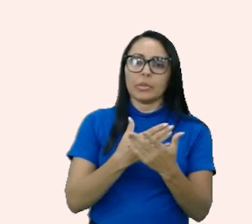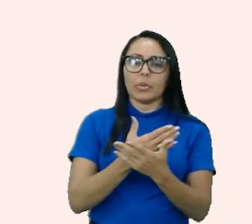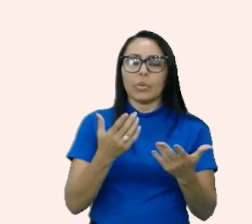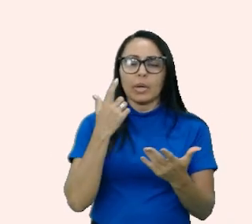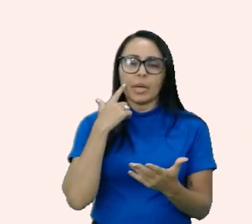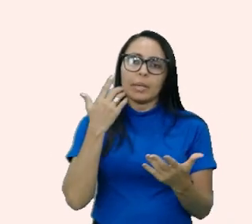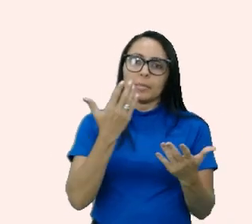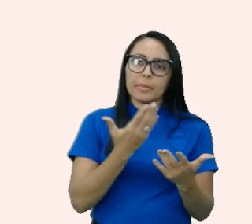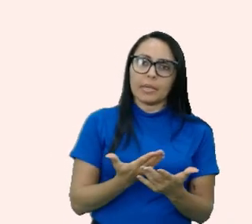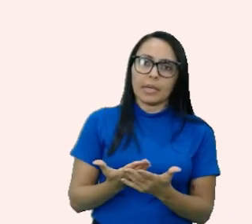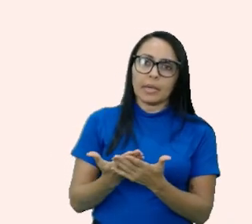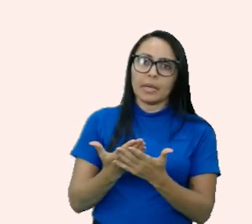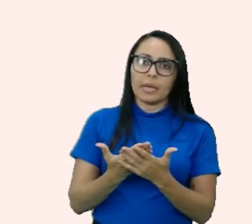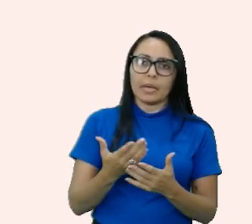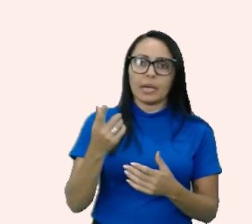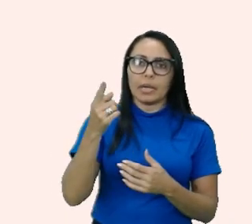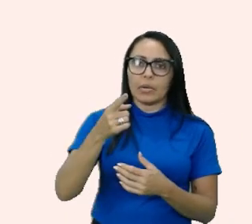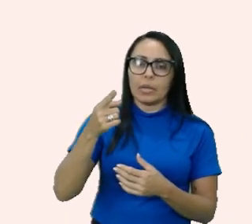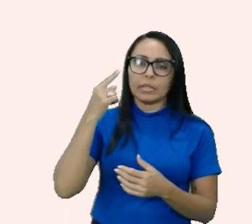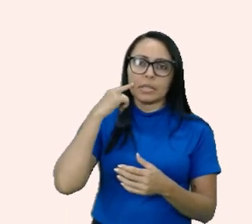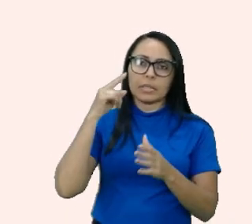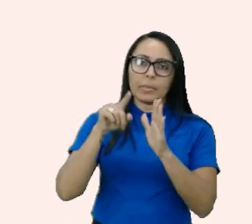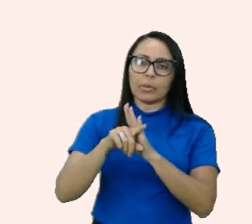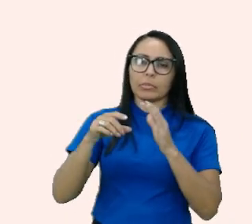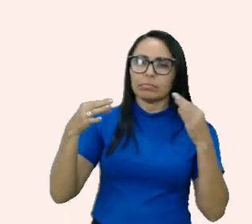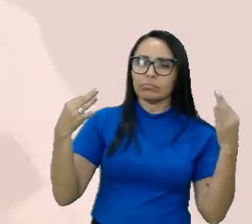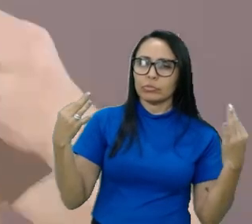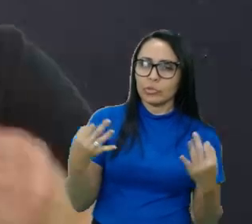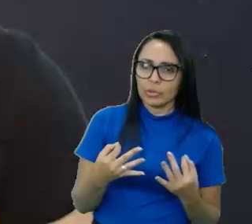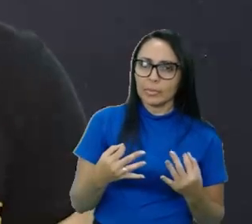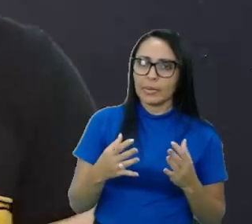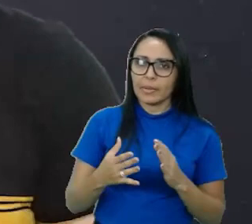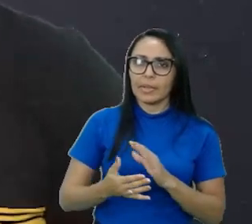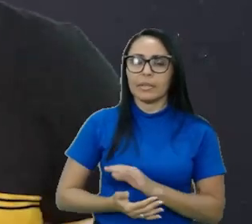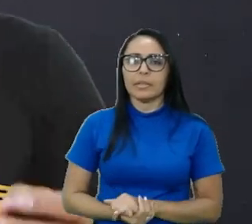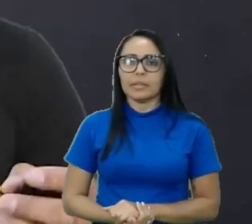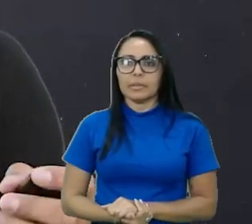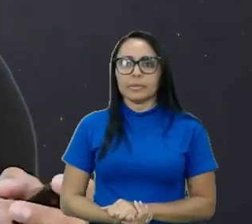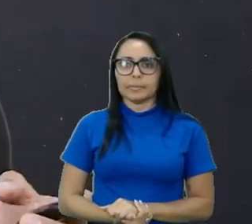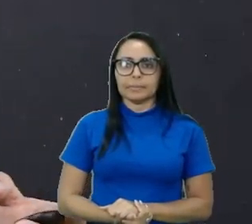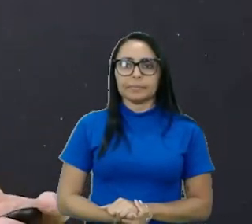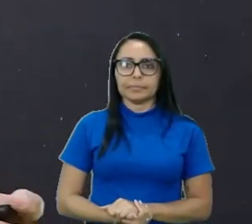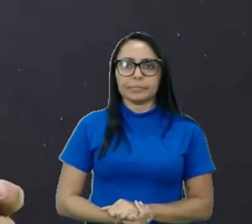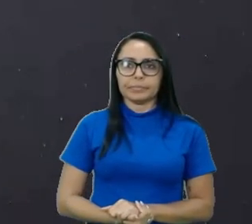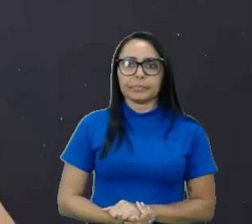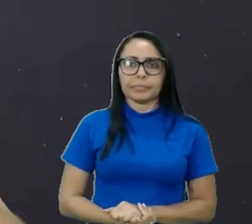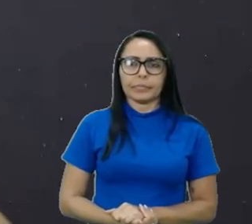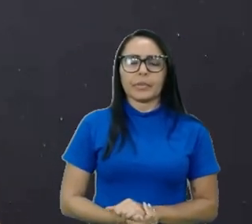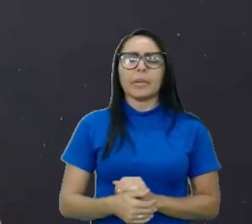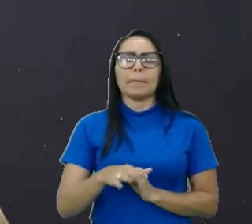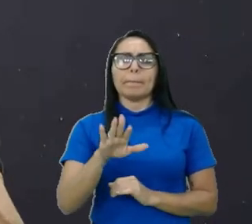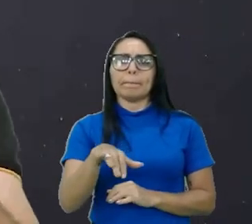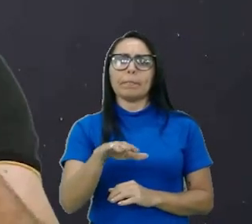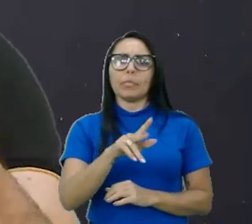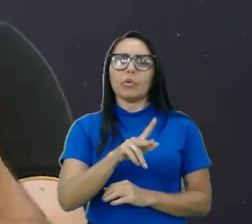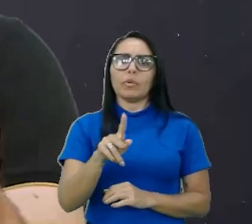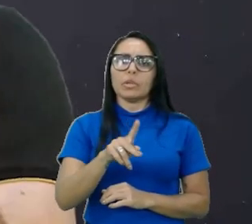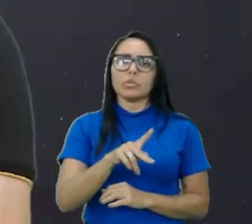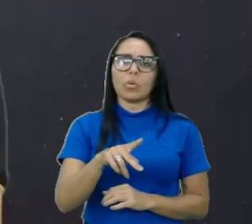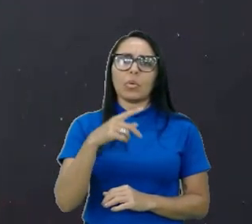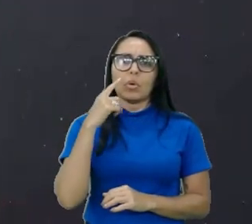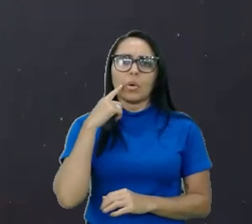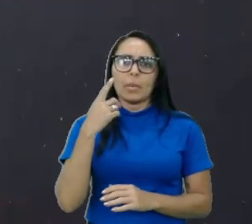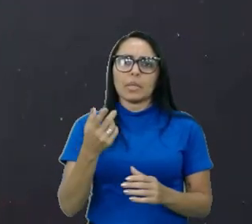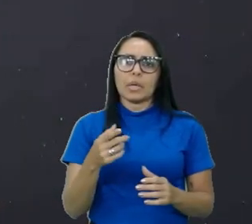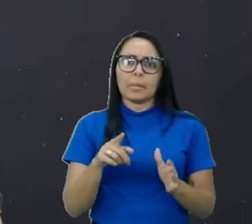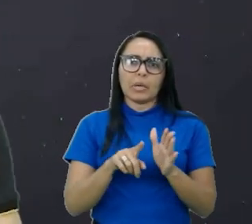aplicaçãozinha do Teorema de Tales. Show de bola? Guarda para mim, Robertão. Tivaltinho, mas uma questão do Enem não vem com